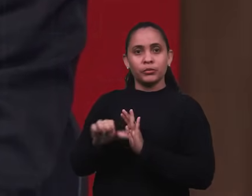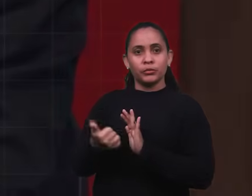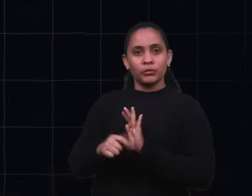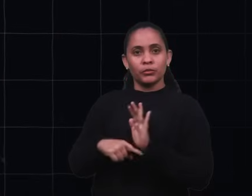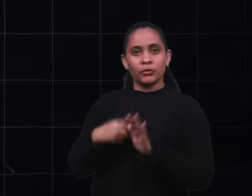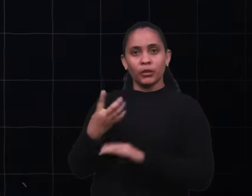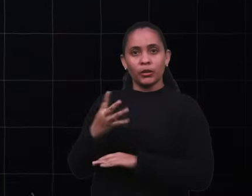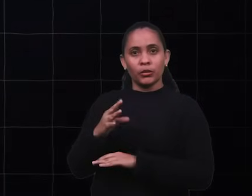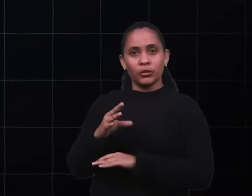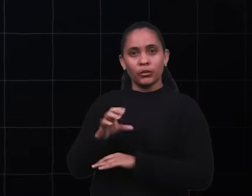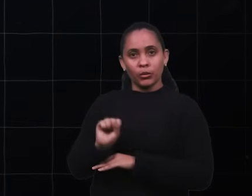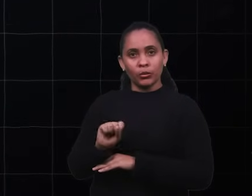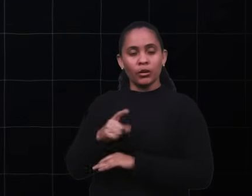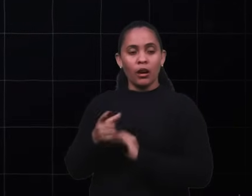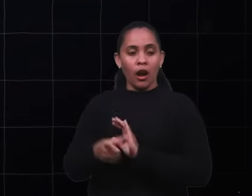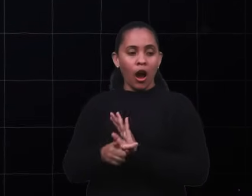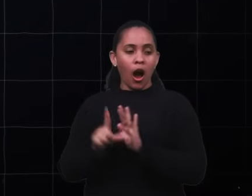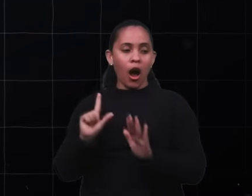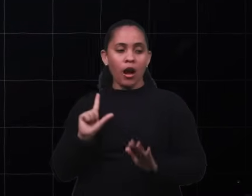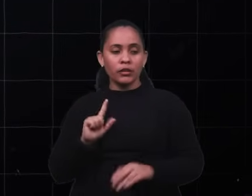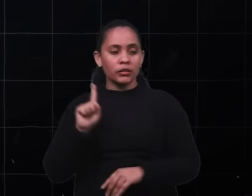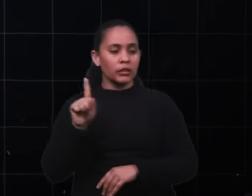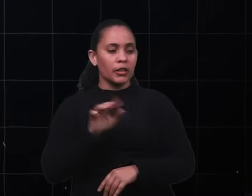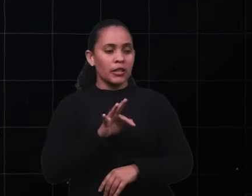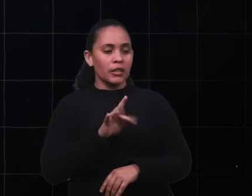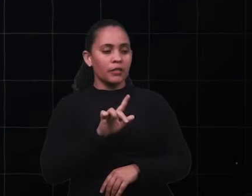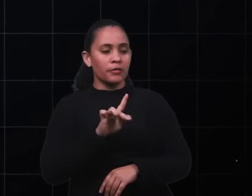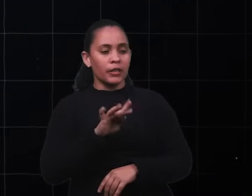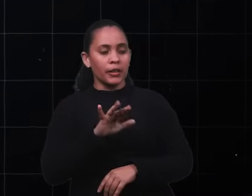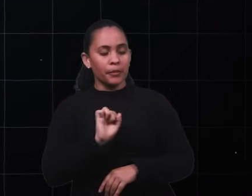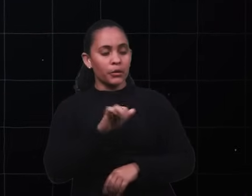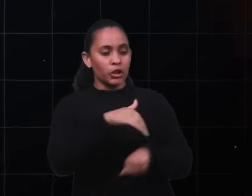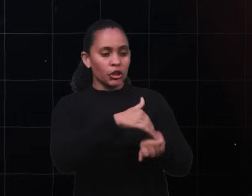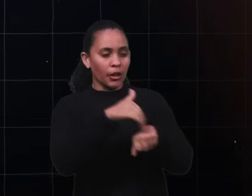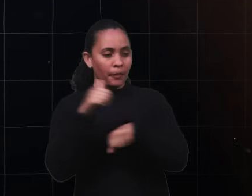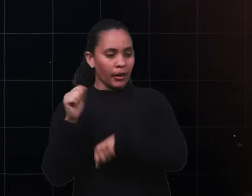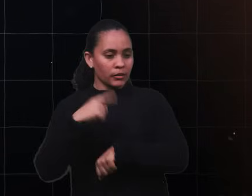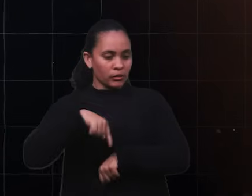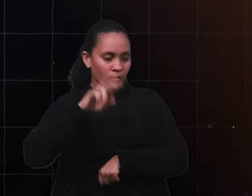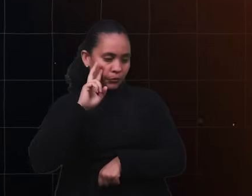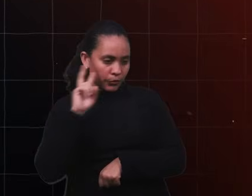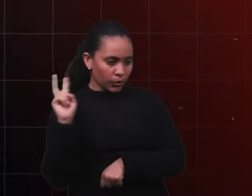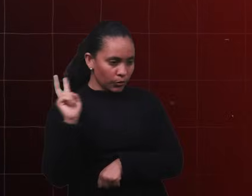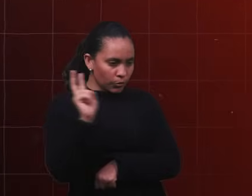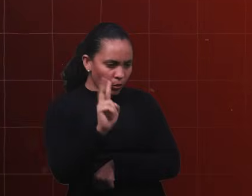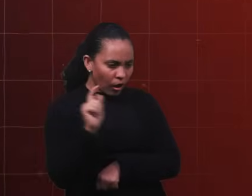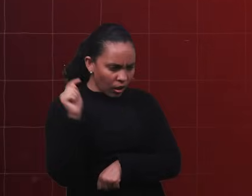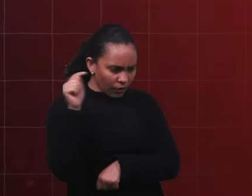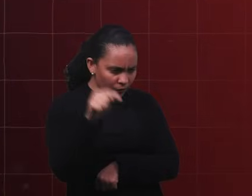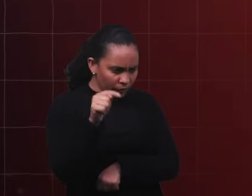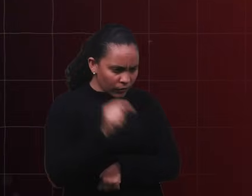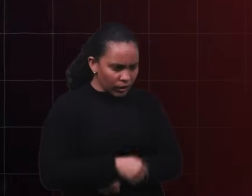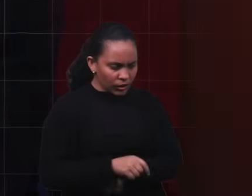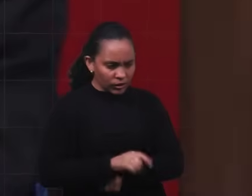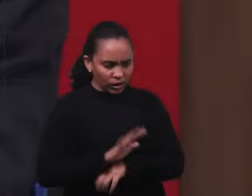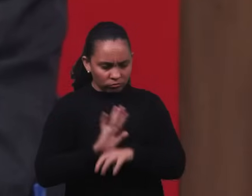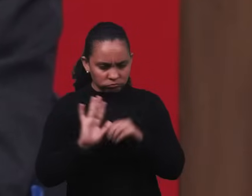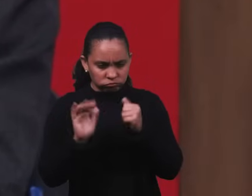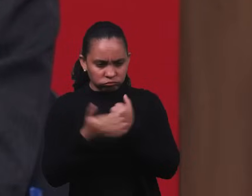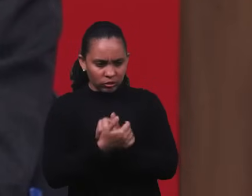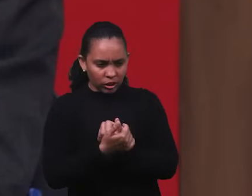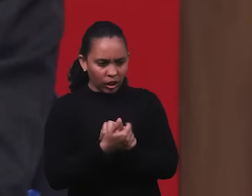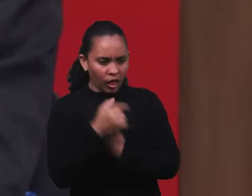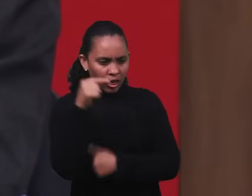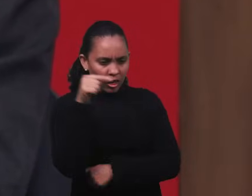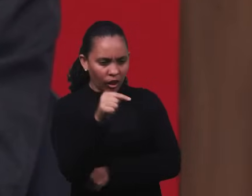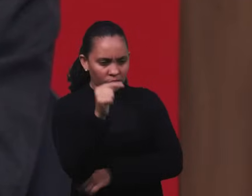48. Antes que Filipe te chamasse, te vi eu, estando tu debaixo da figueira. A onisciência, né,